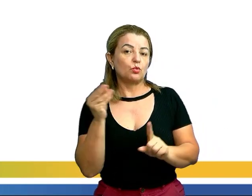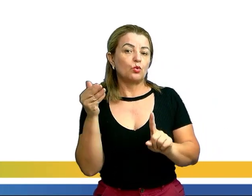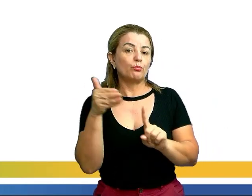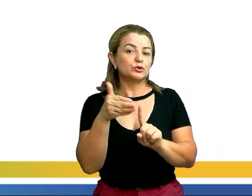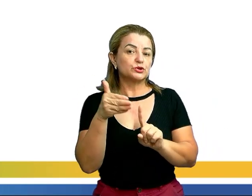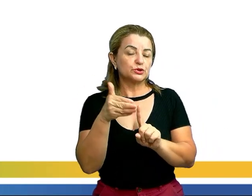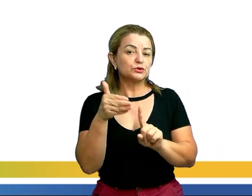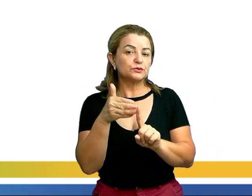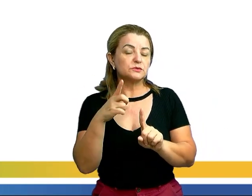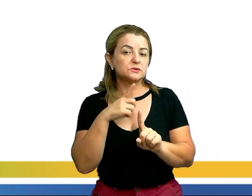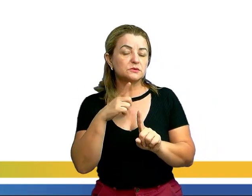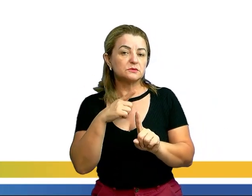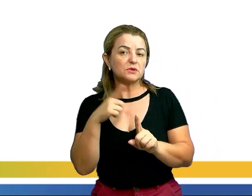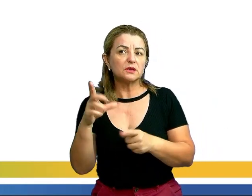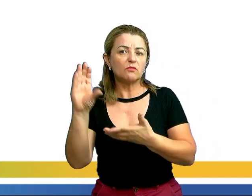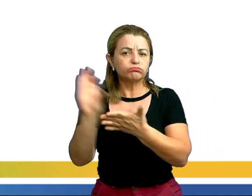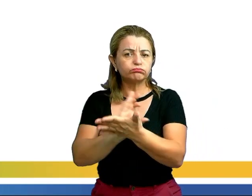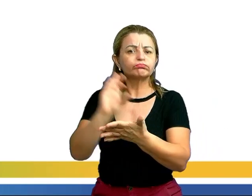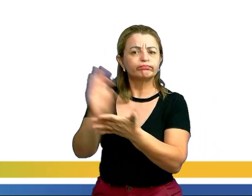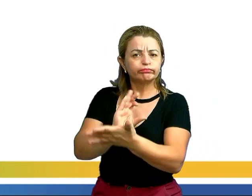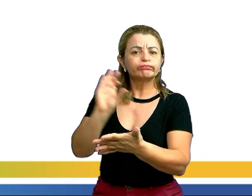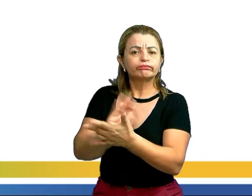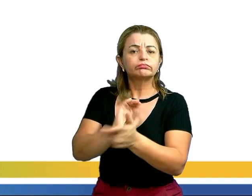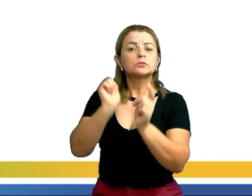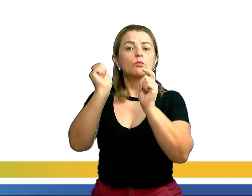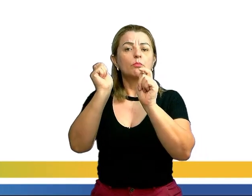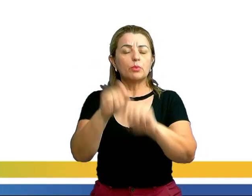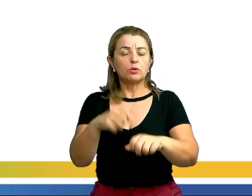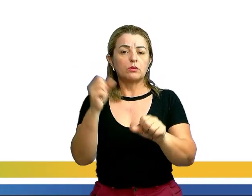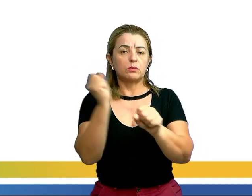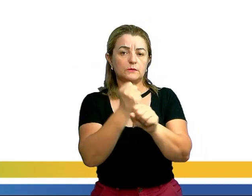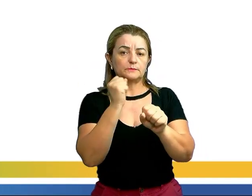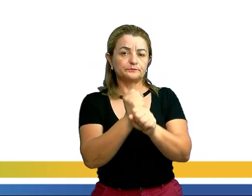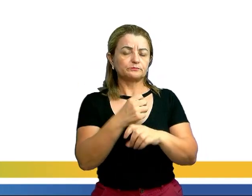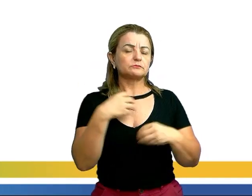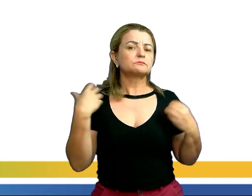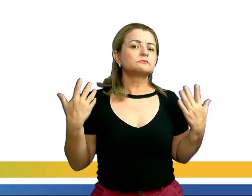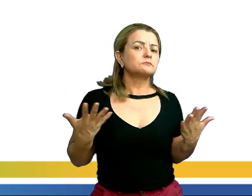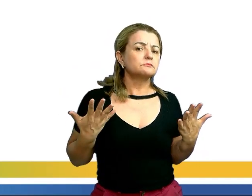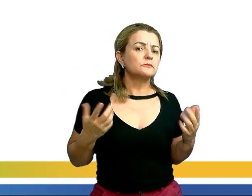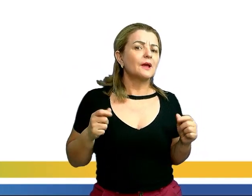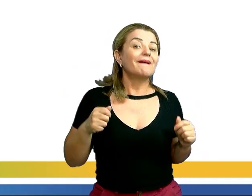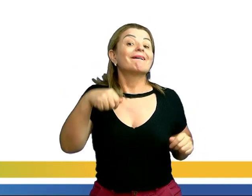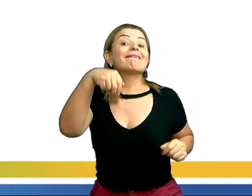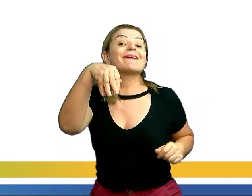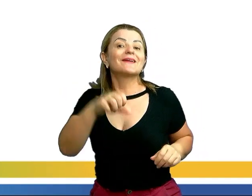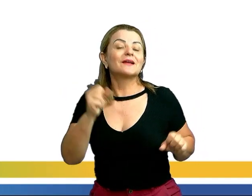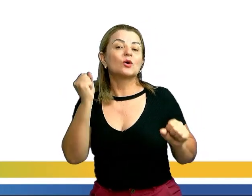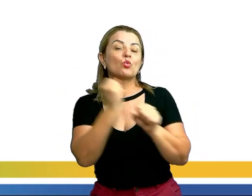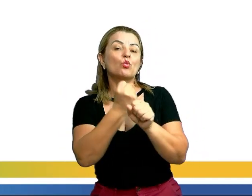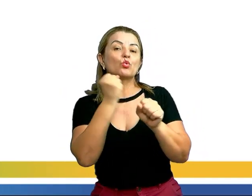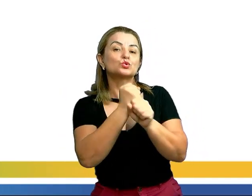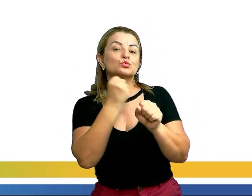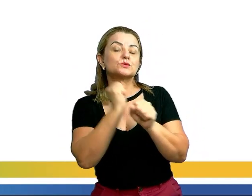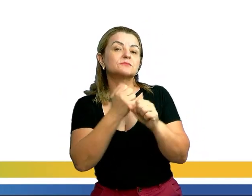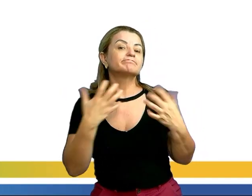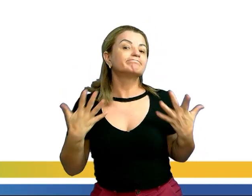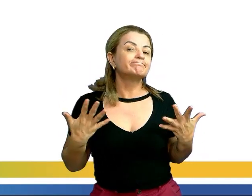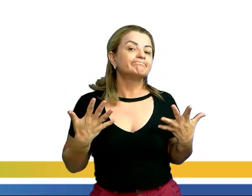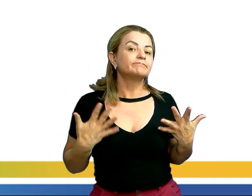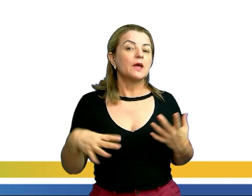os investimentos, os empréstimos internacionais. E para construir essa Brasília, quem era que ia construir? Os